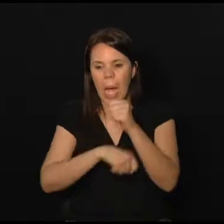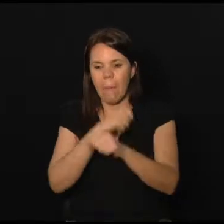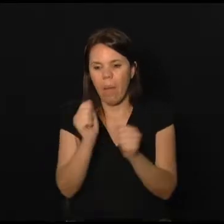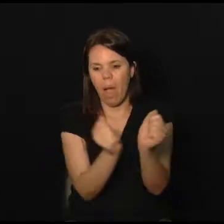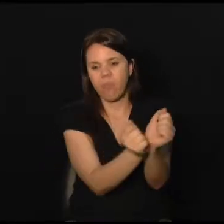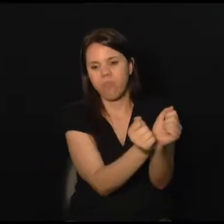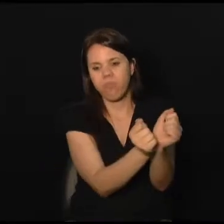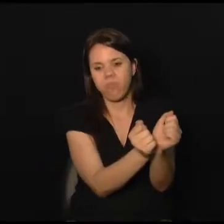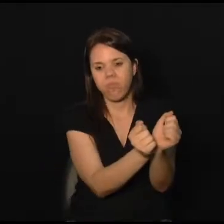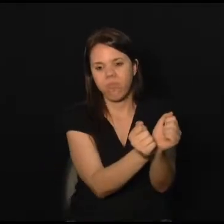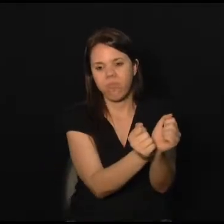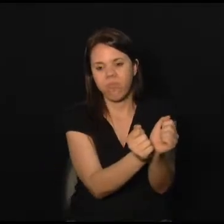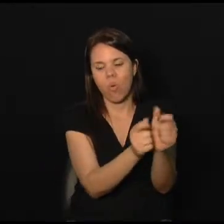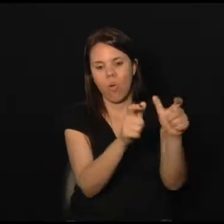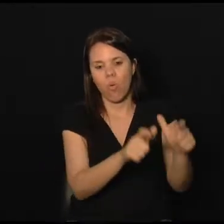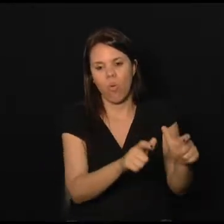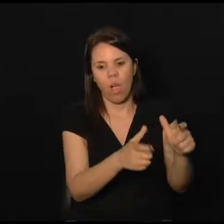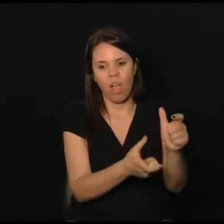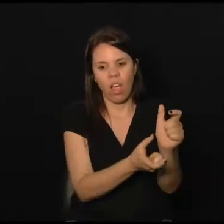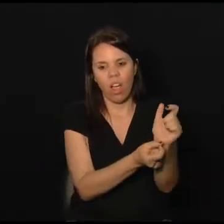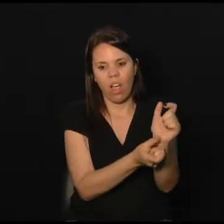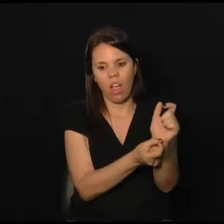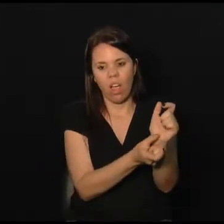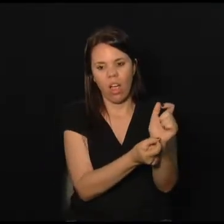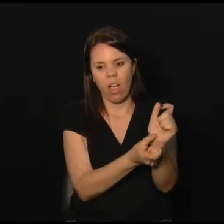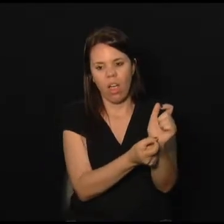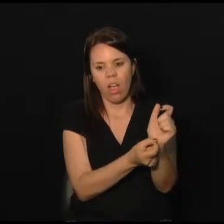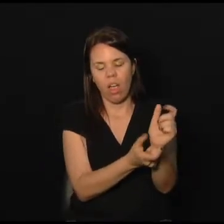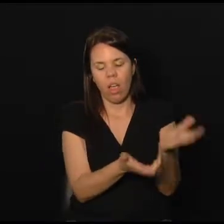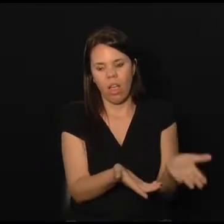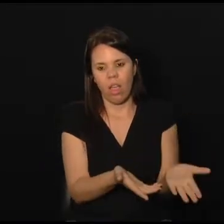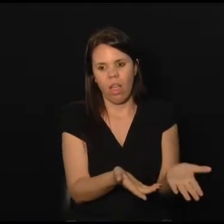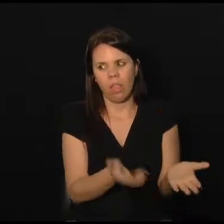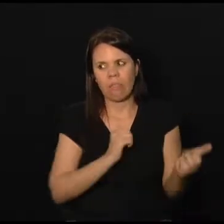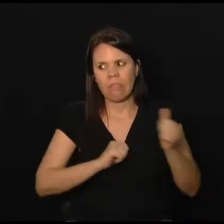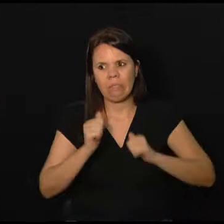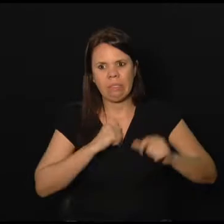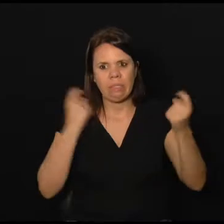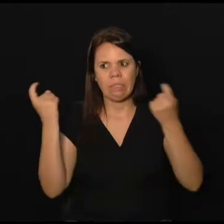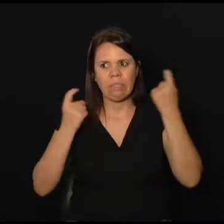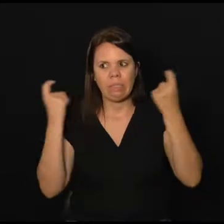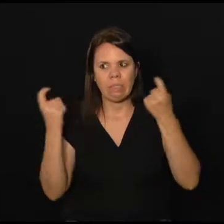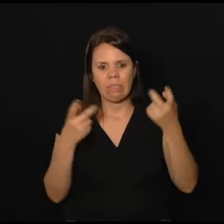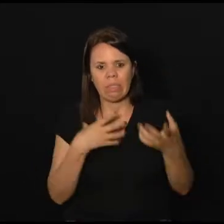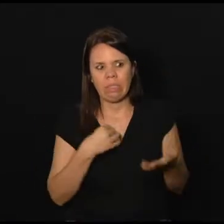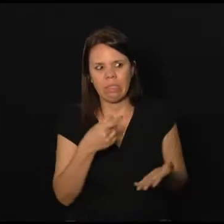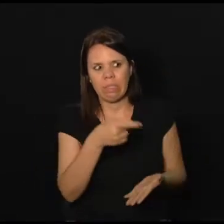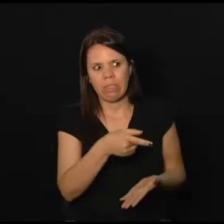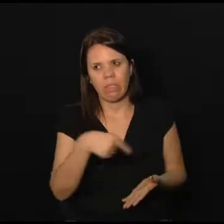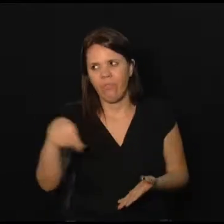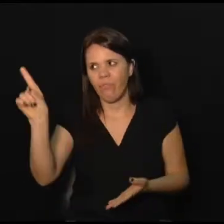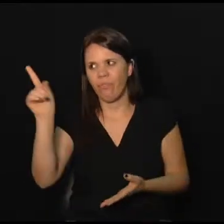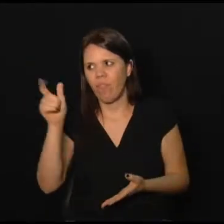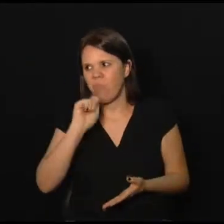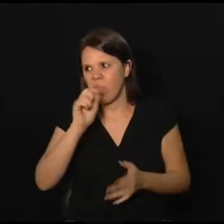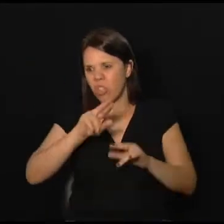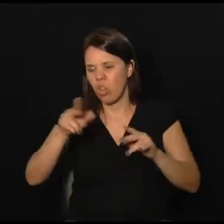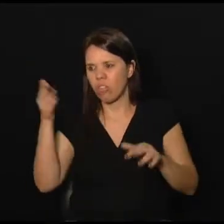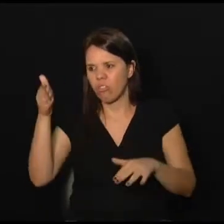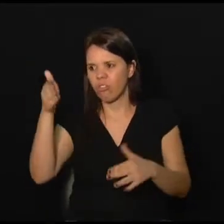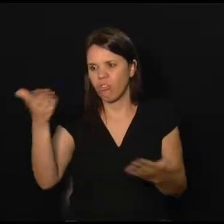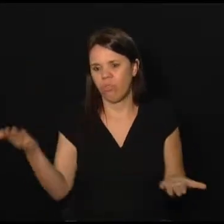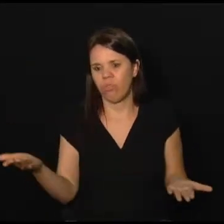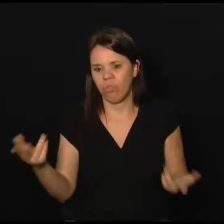né? Colocar um cadeado, uma corrente, é um ato desesperado. Porque é desesperador, é traumático você criar